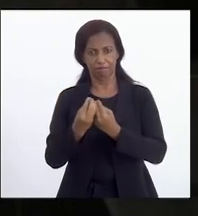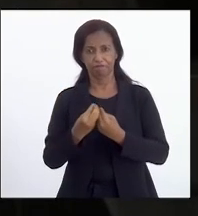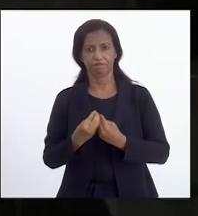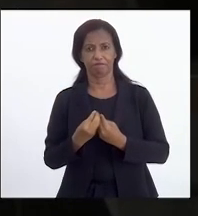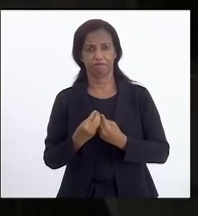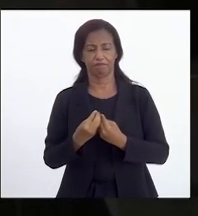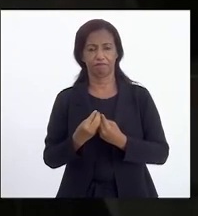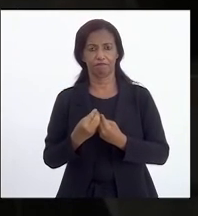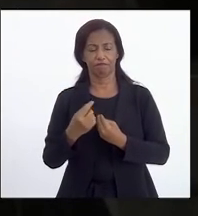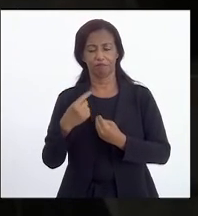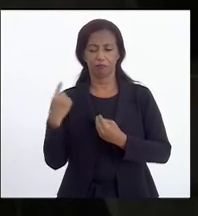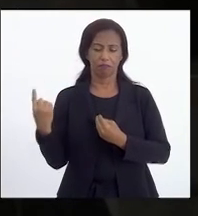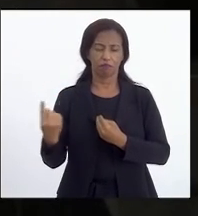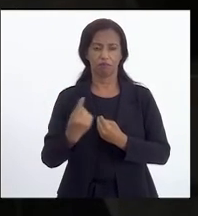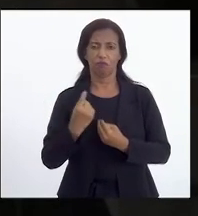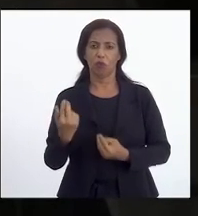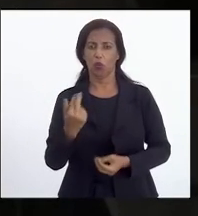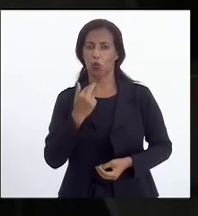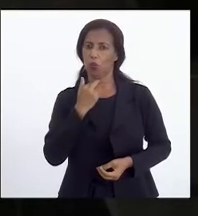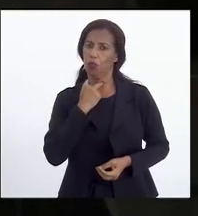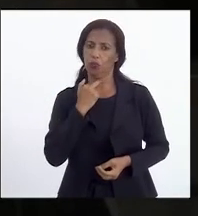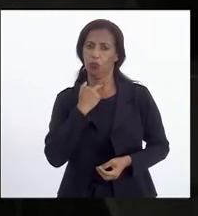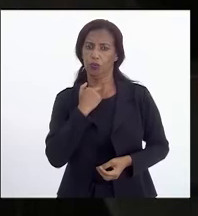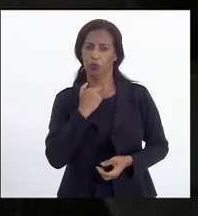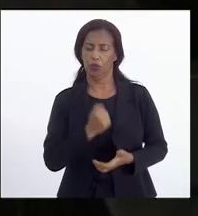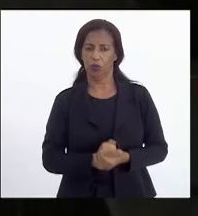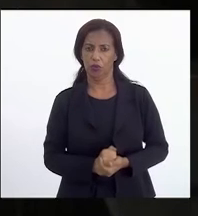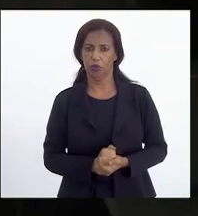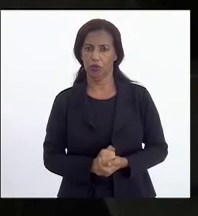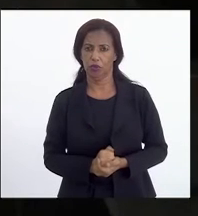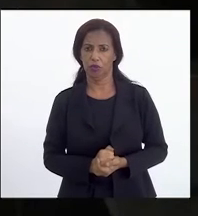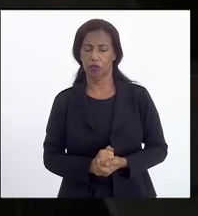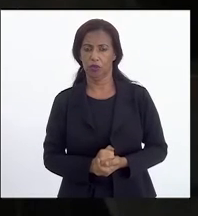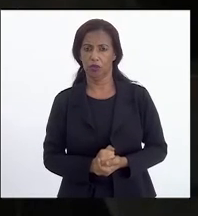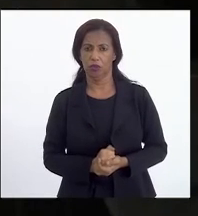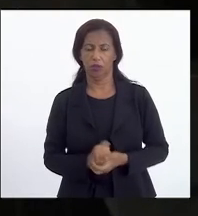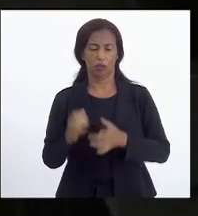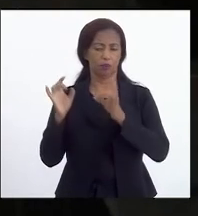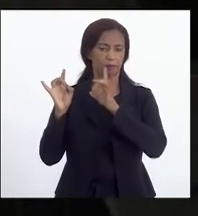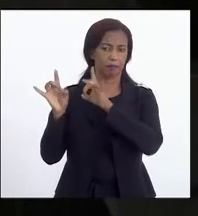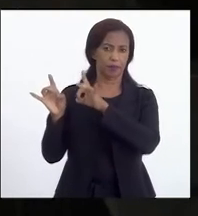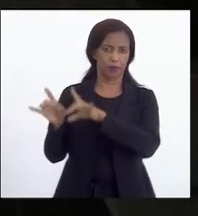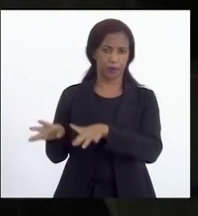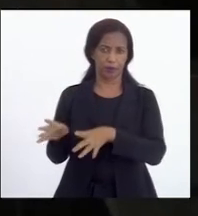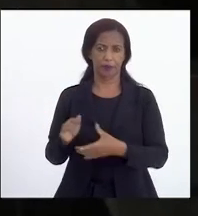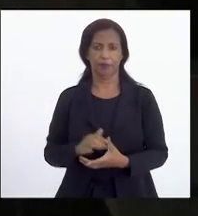que a gente não pode e não deve abandonar